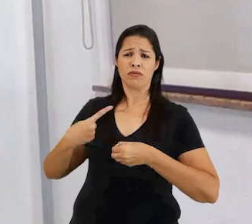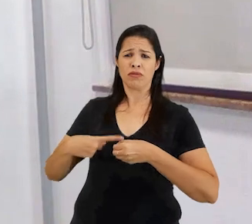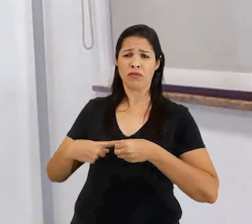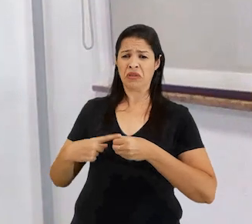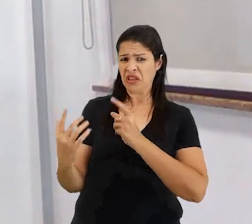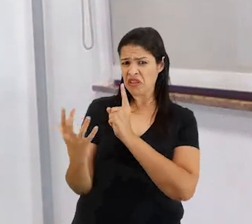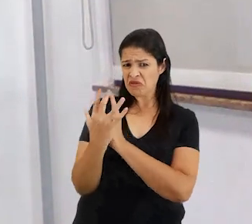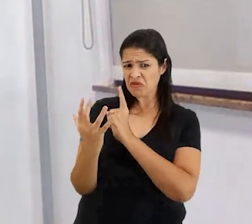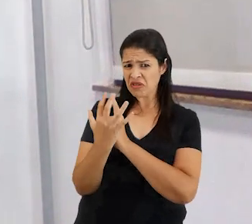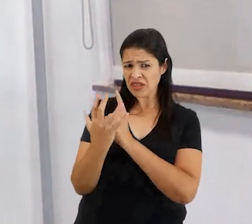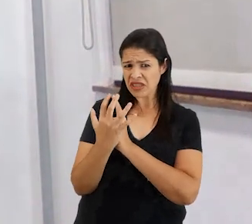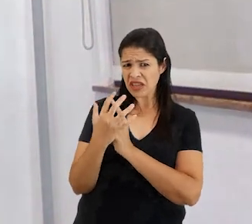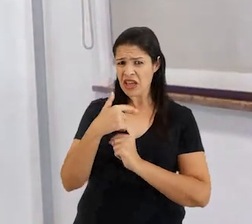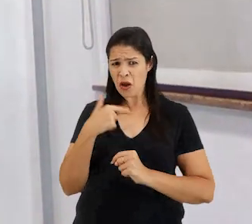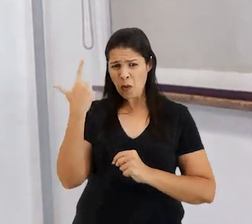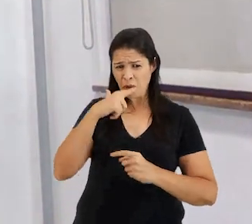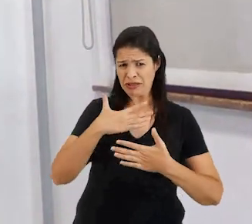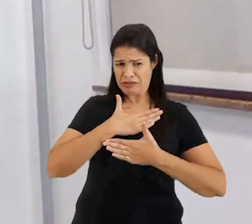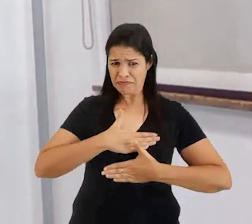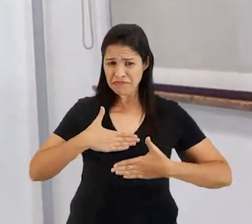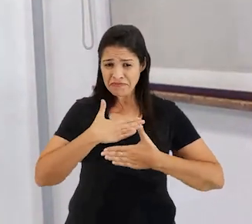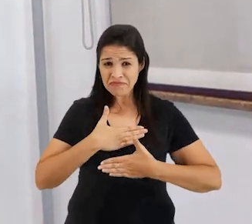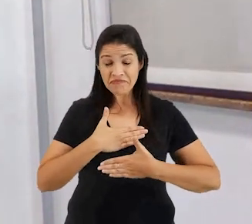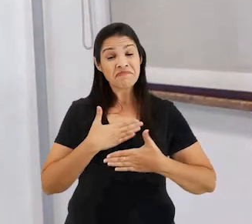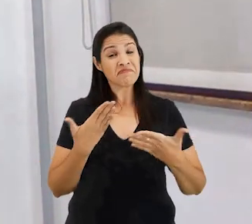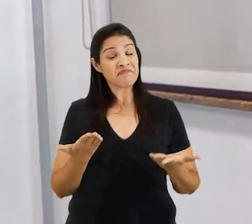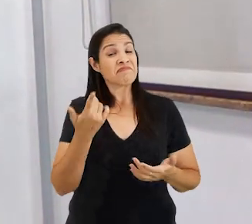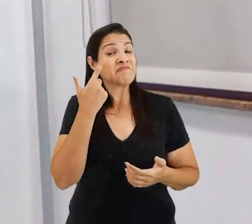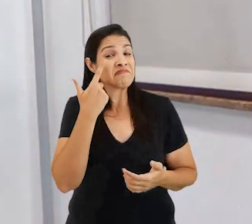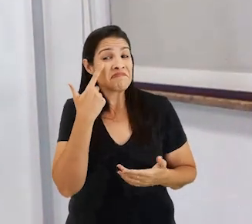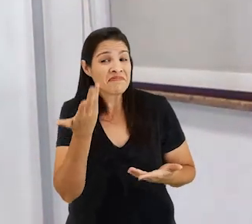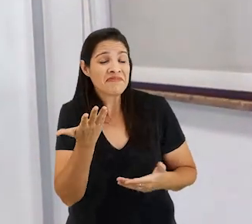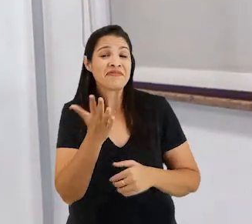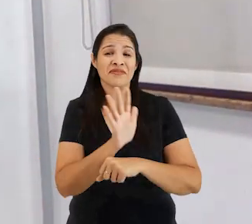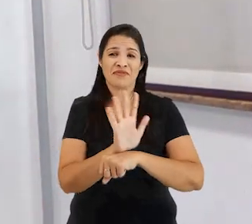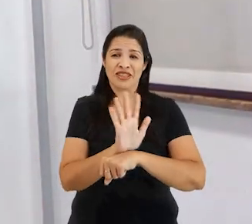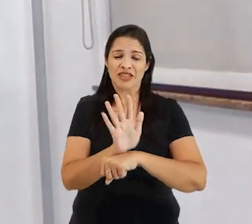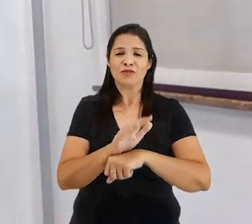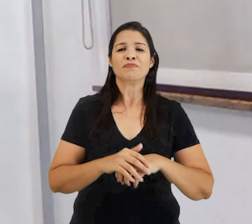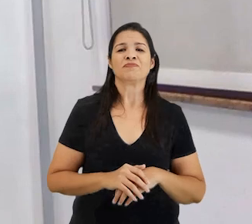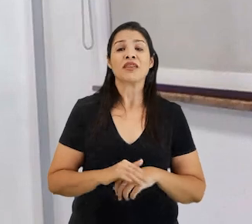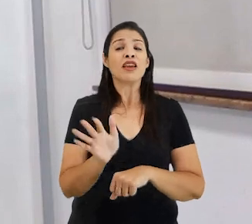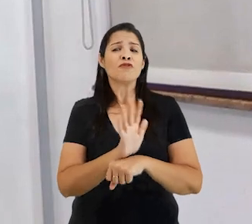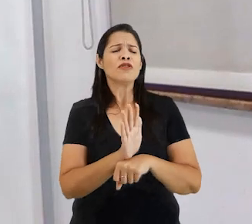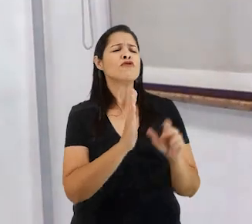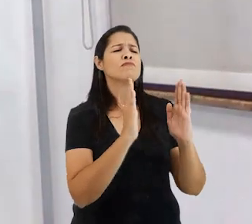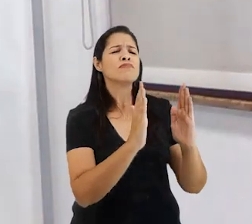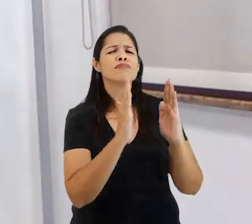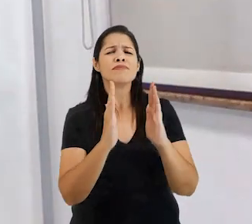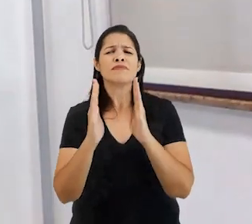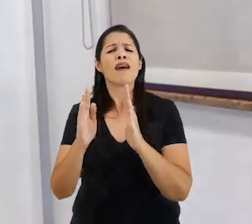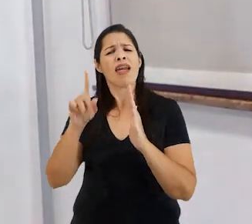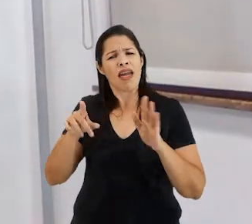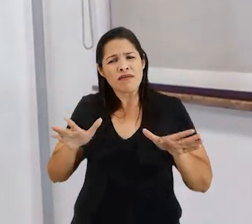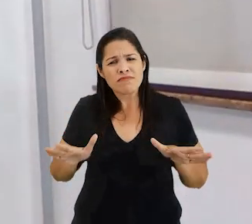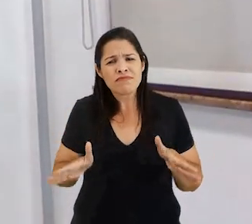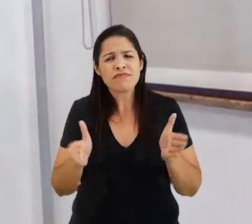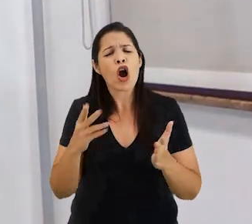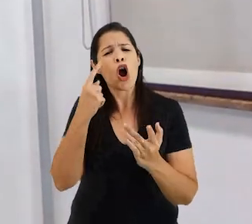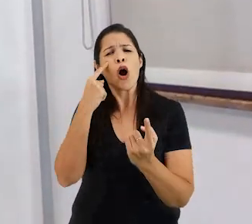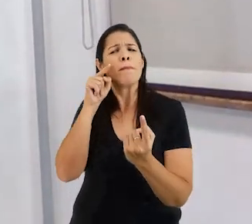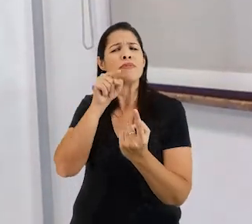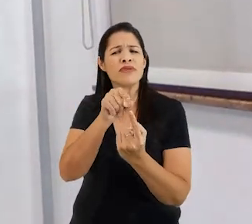É o que vamos tentar descobrir. Dessa forma, pretende-se com esses vídeos ativar as reflexões sobre como